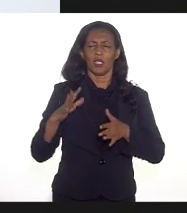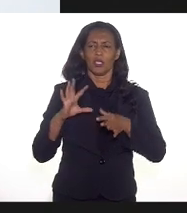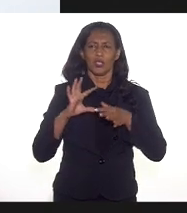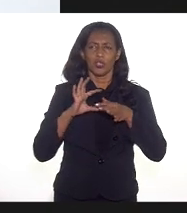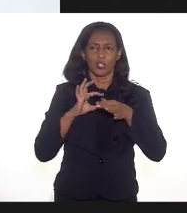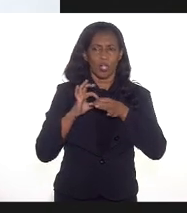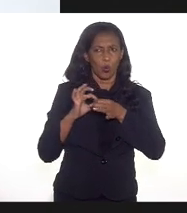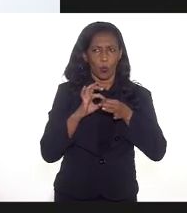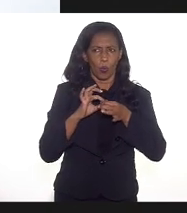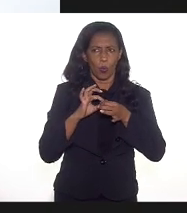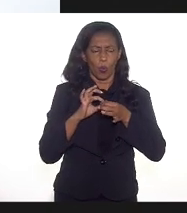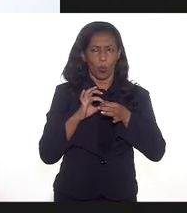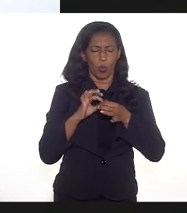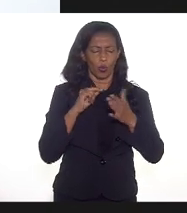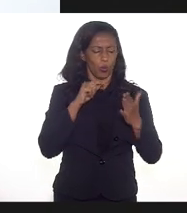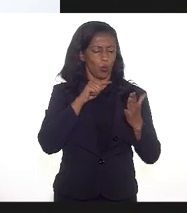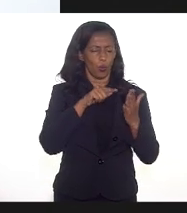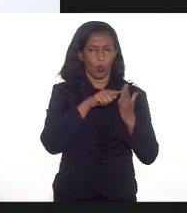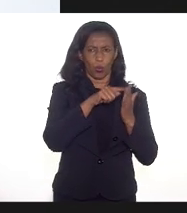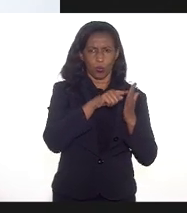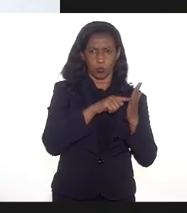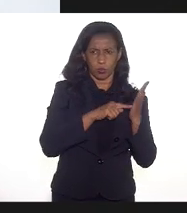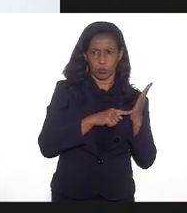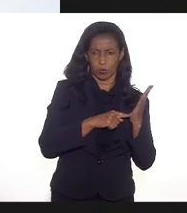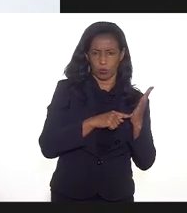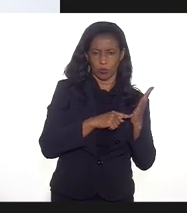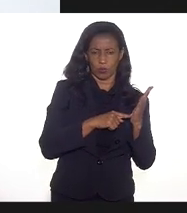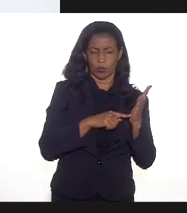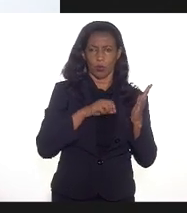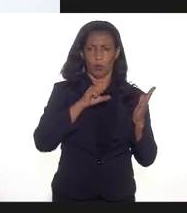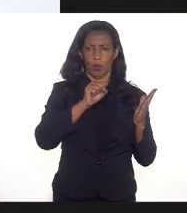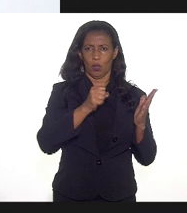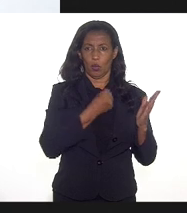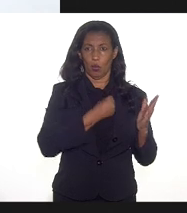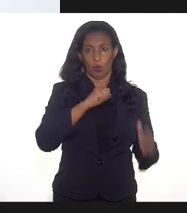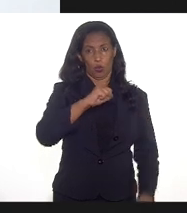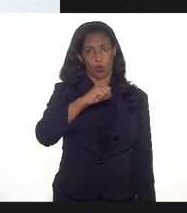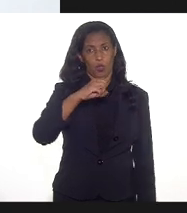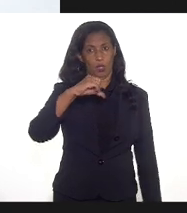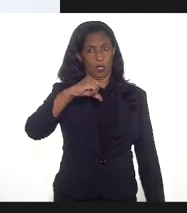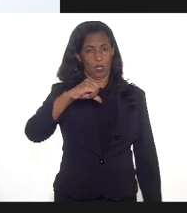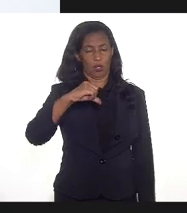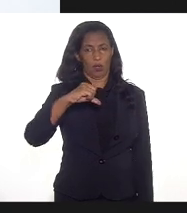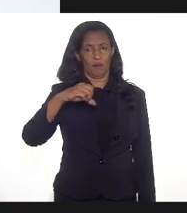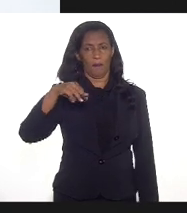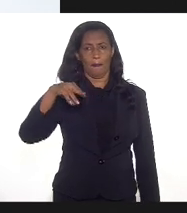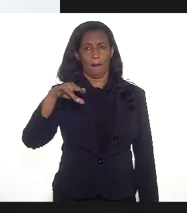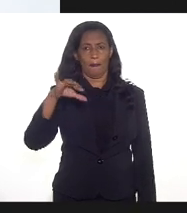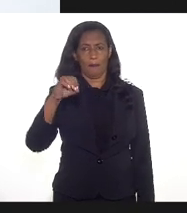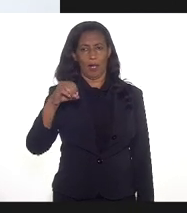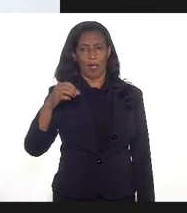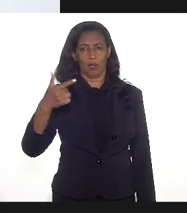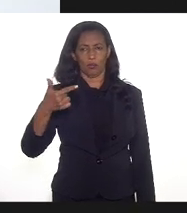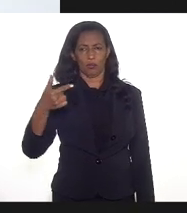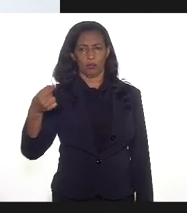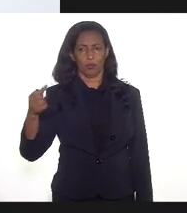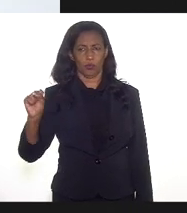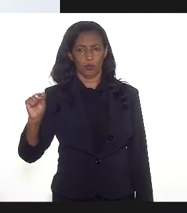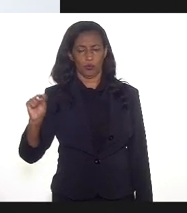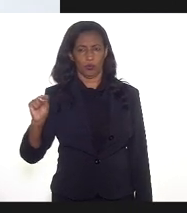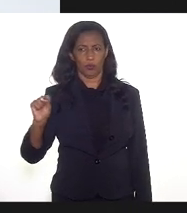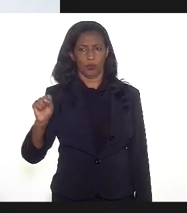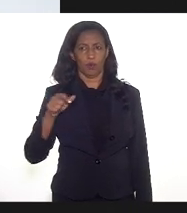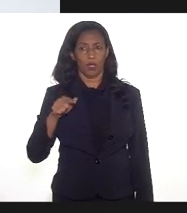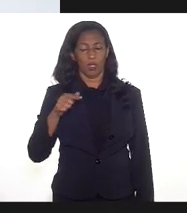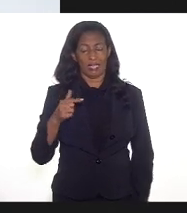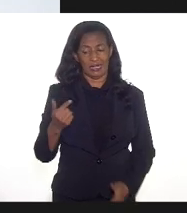na resolução CEPLAG, número 109, de maio de 2008, que, por sua vez,